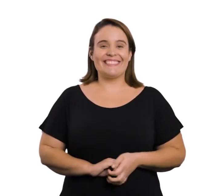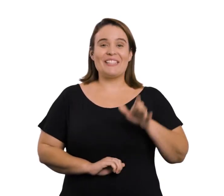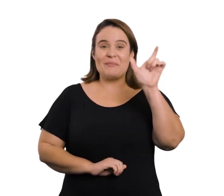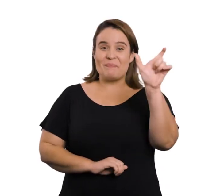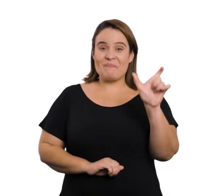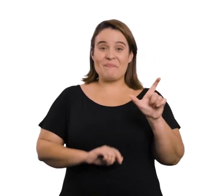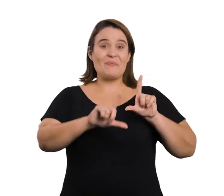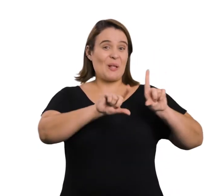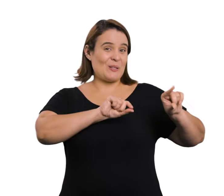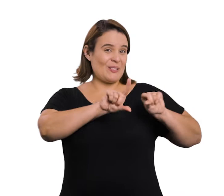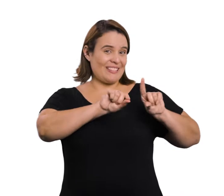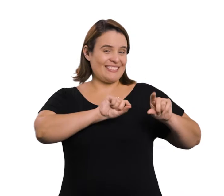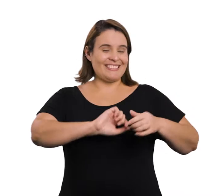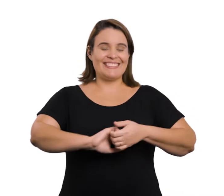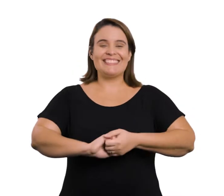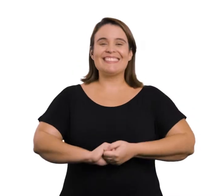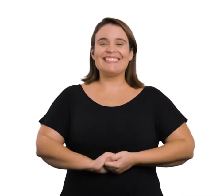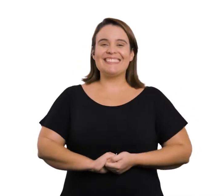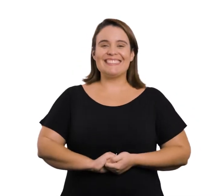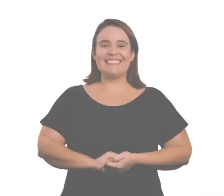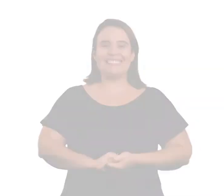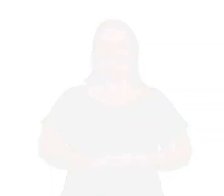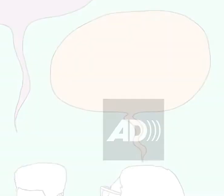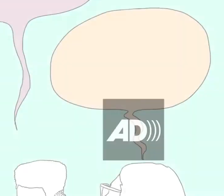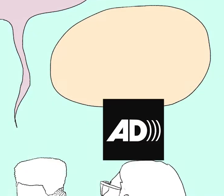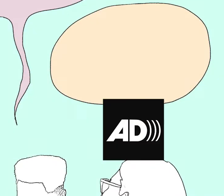A escolha das palavras.